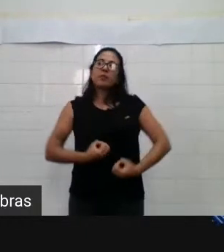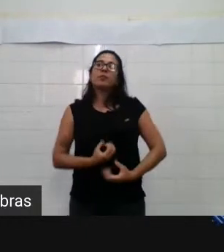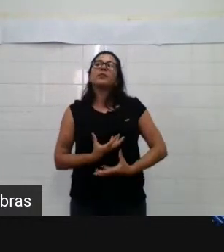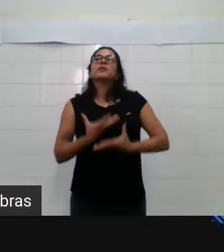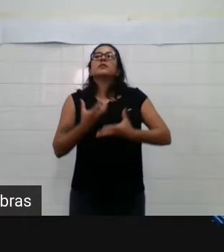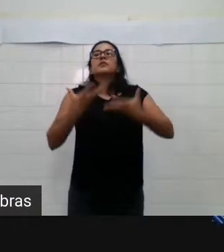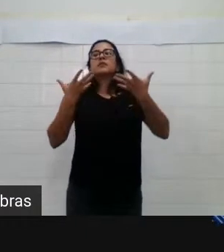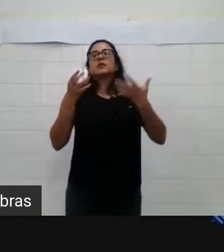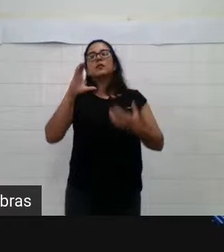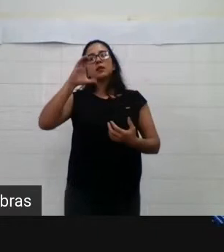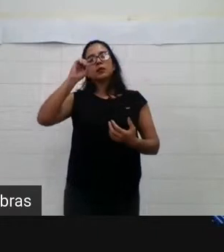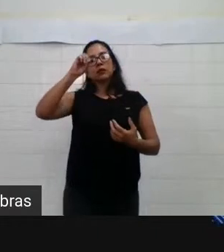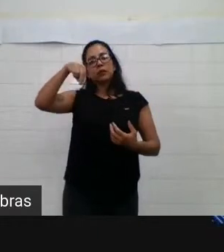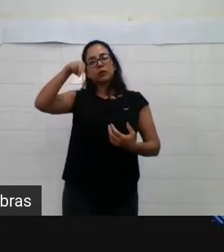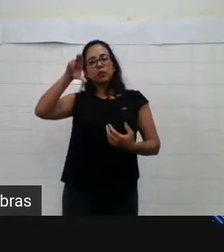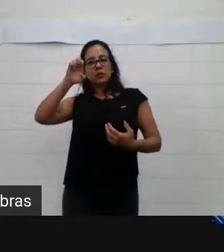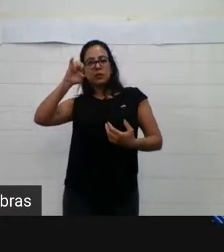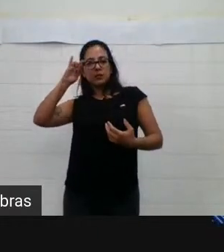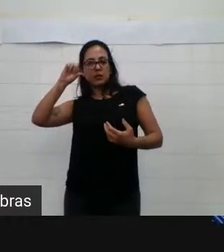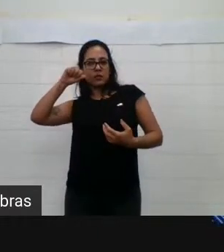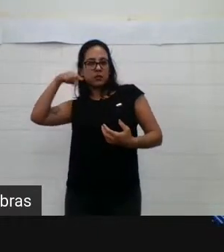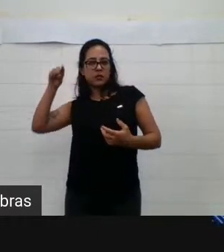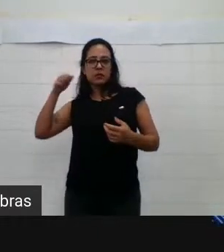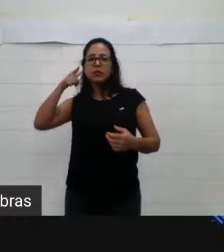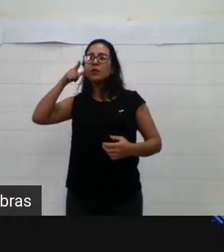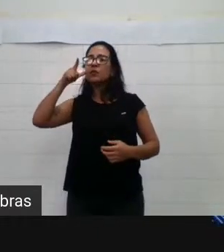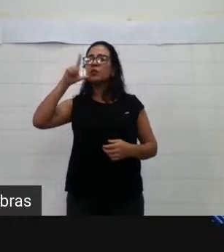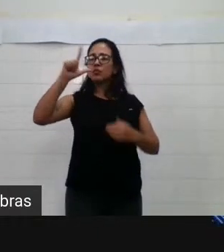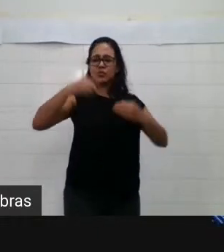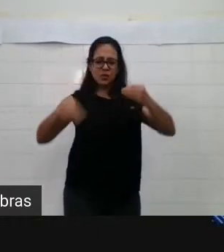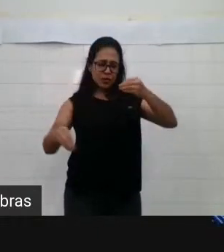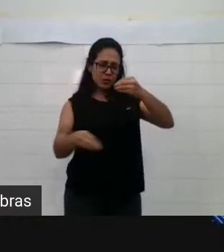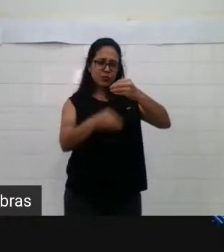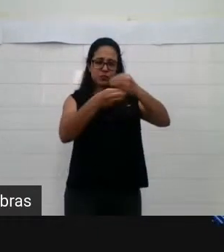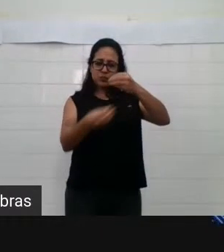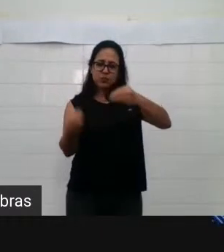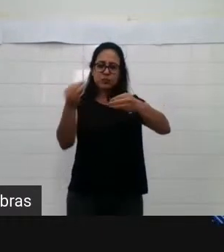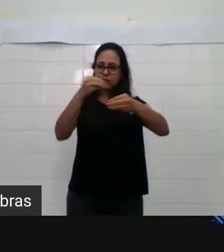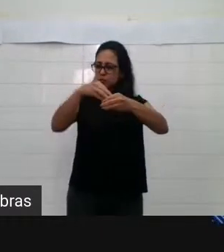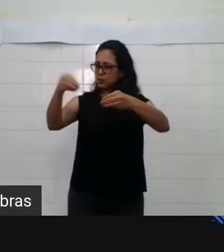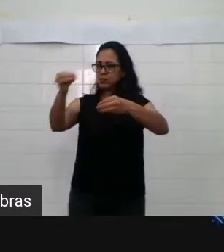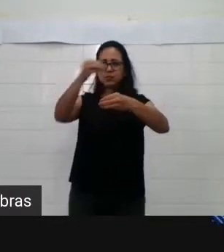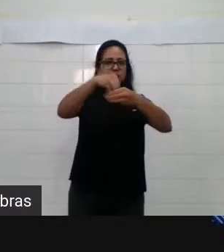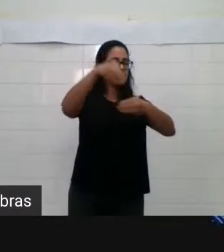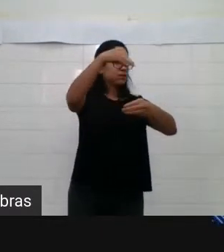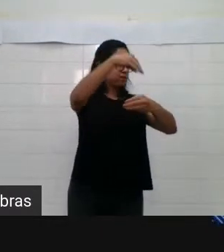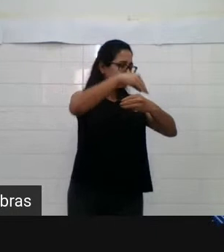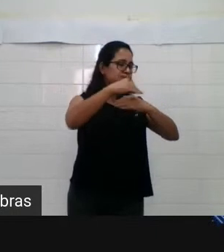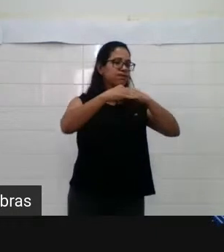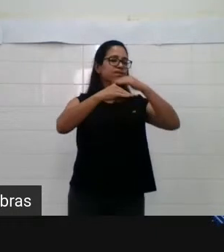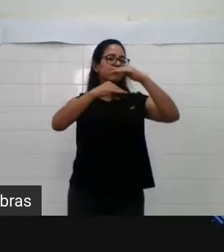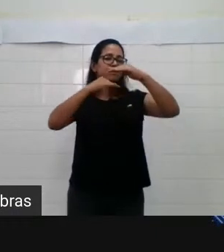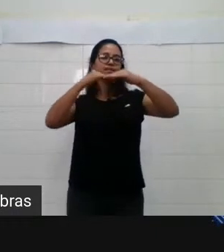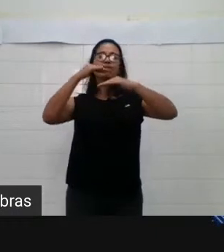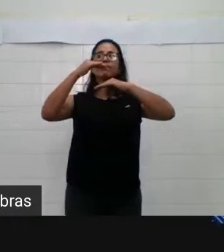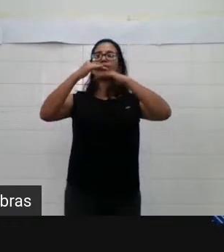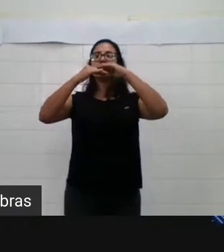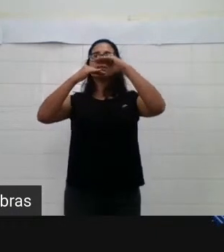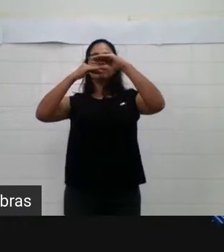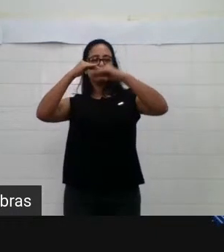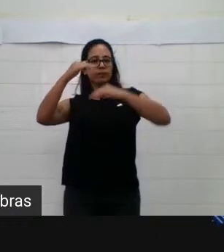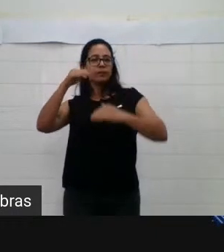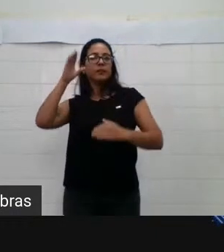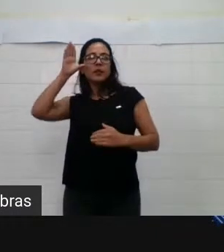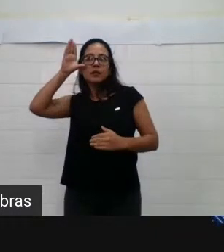Conceição fazer uma, conseguir construir de uma maneira muito bela e interessante,